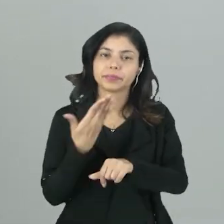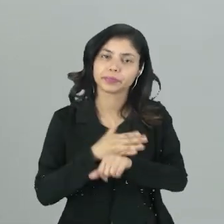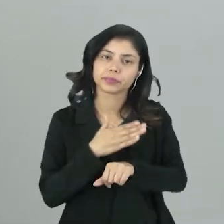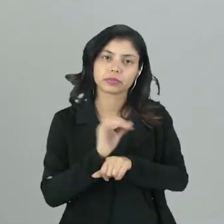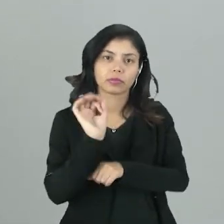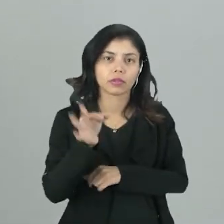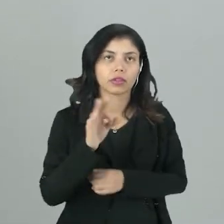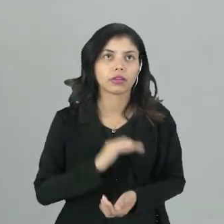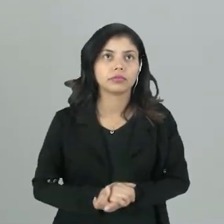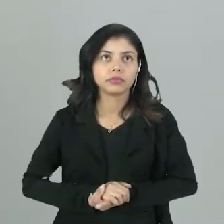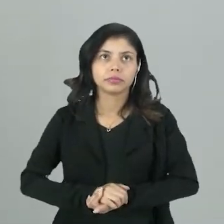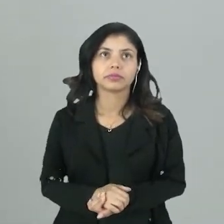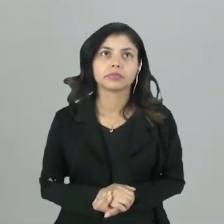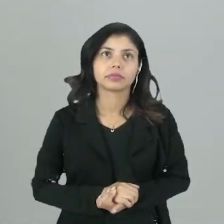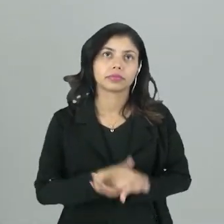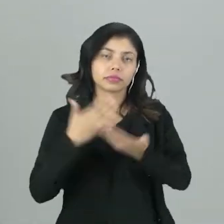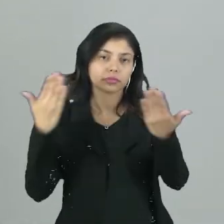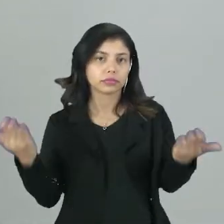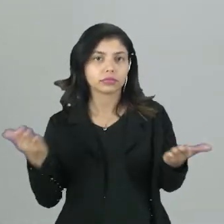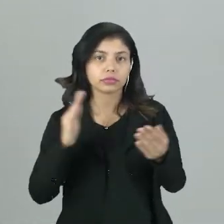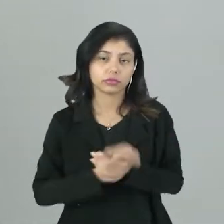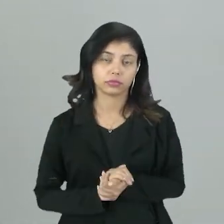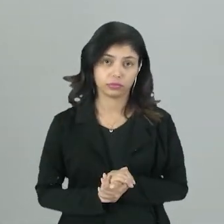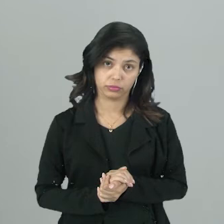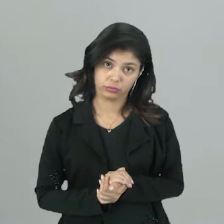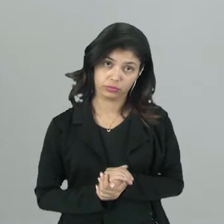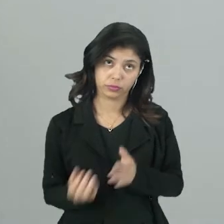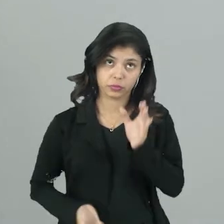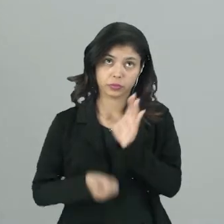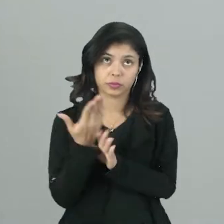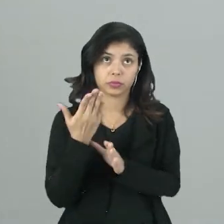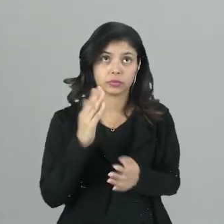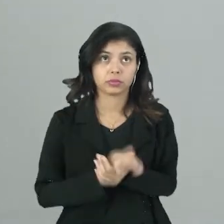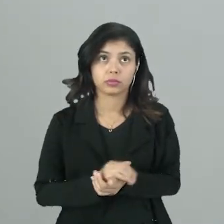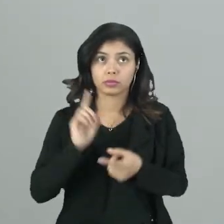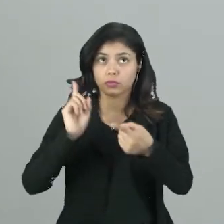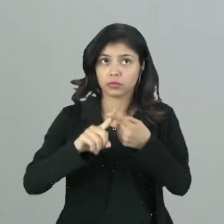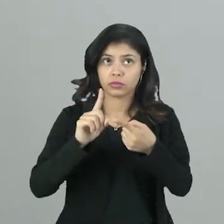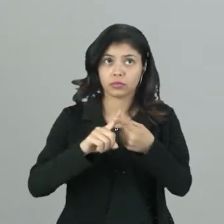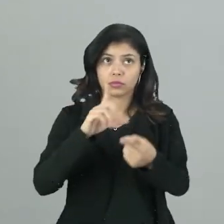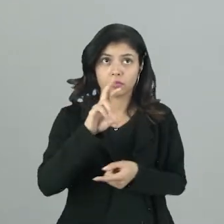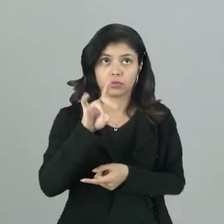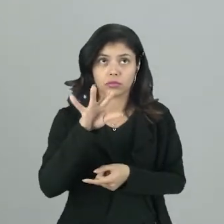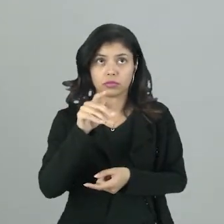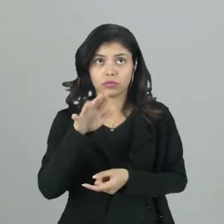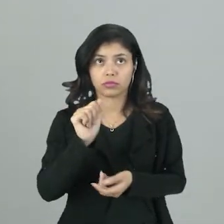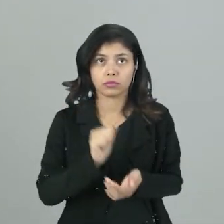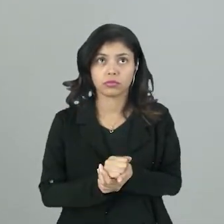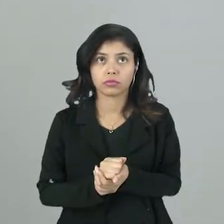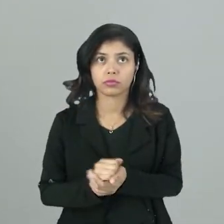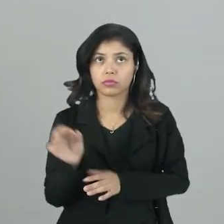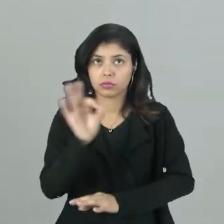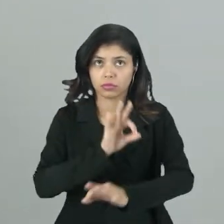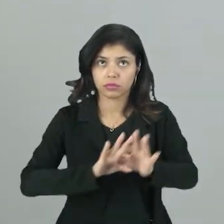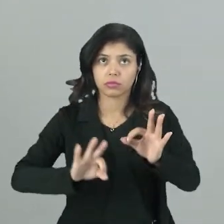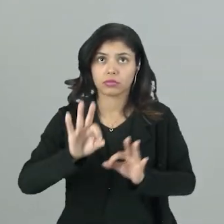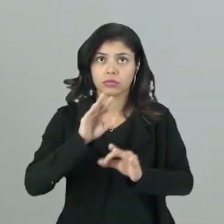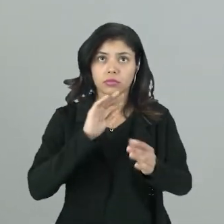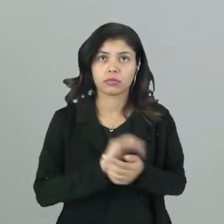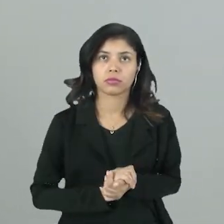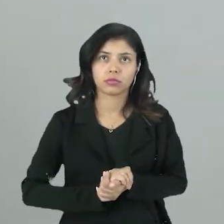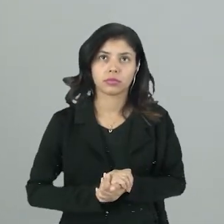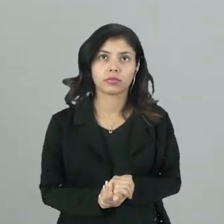práticas, certo? E com isso a gente vai ter o surgimento das primeiras civilizações organizadas, certo?